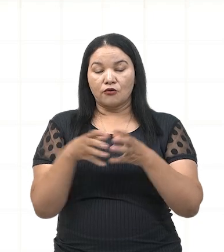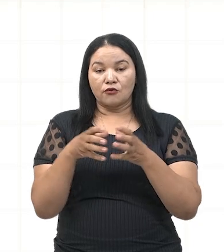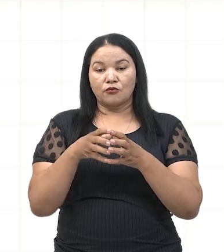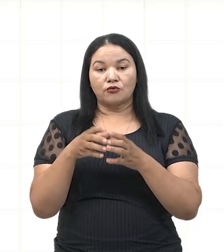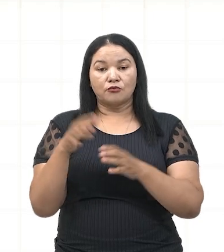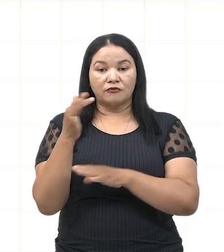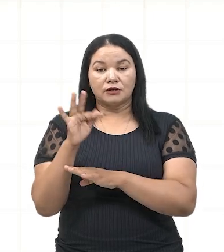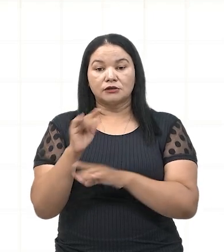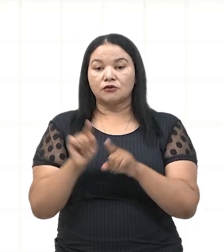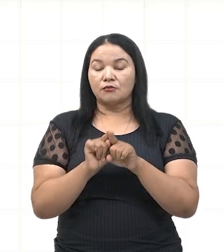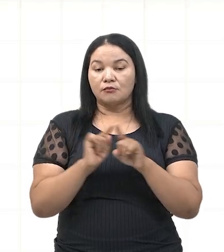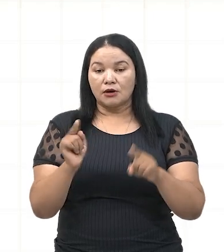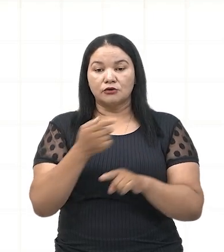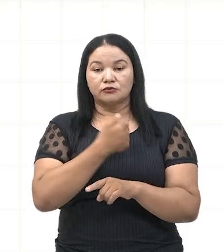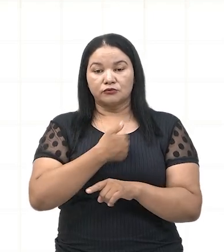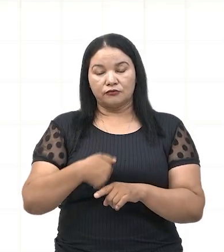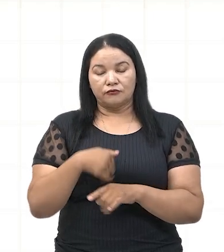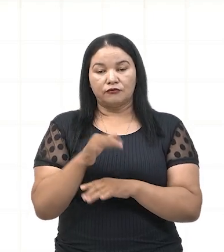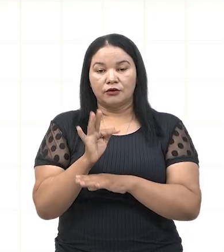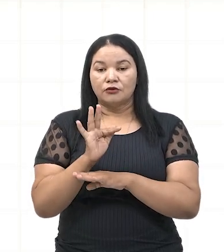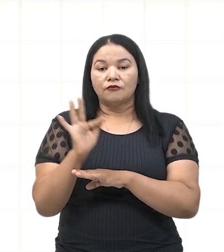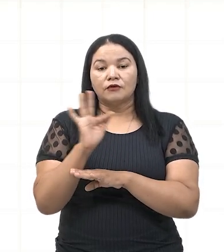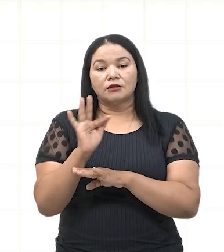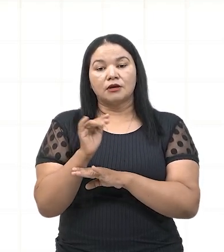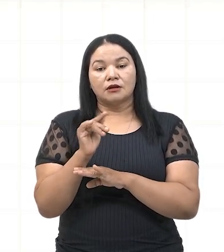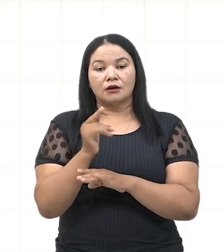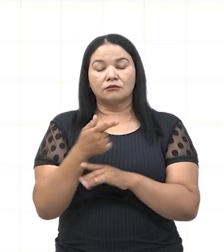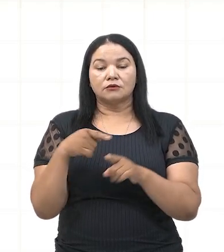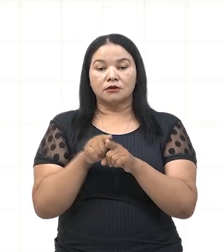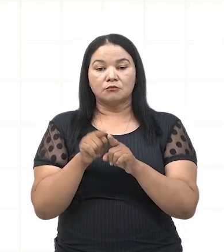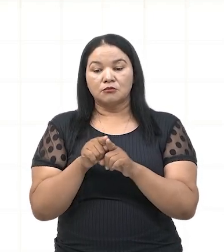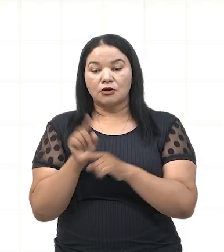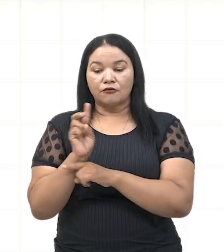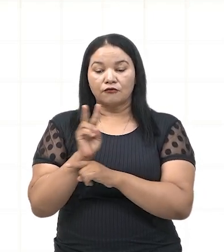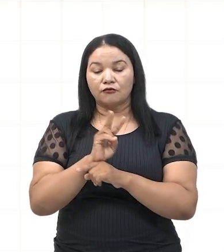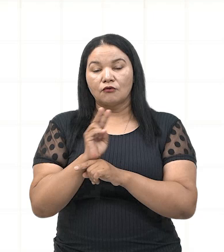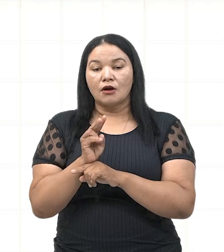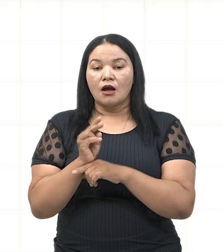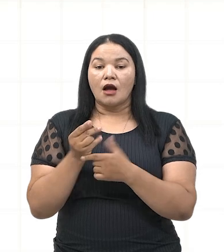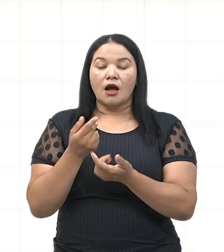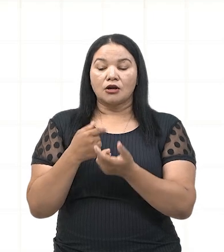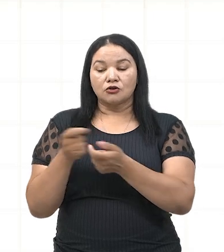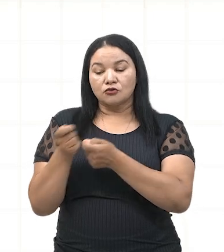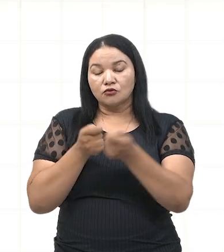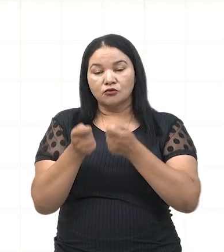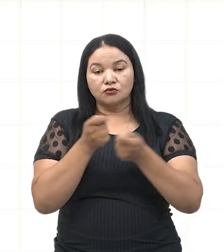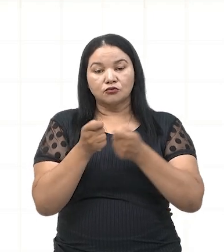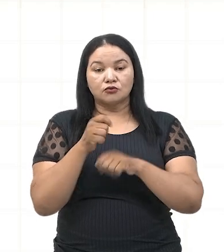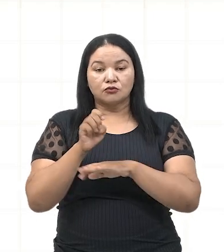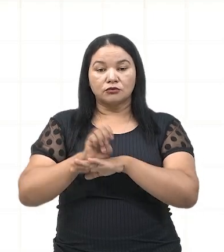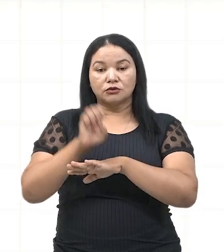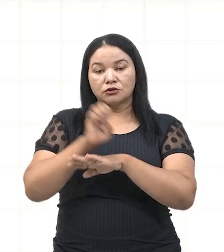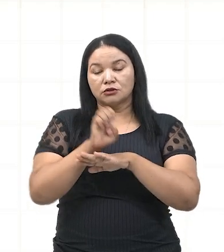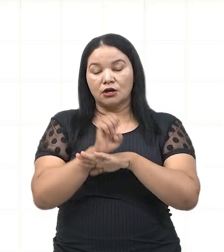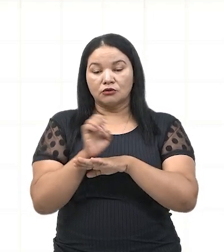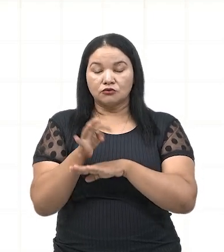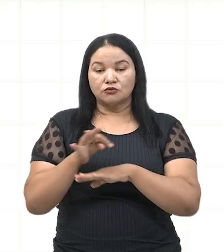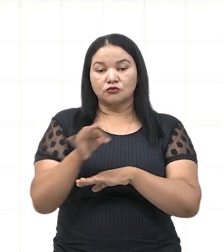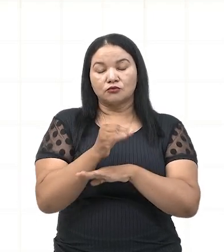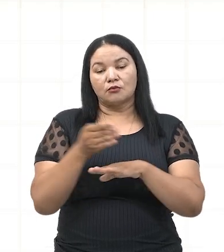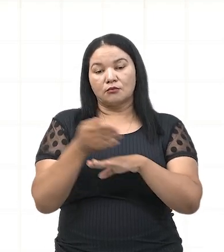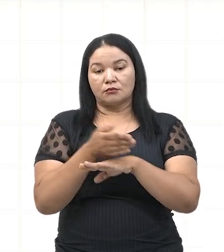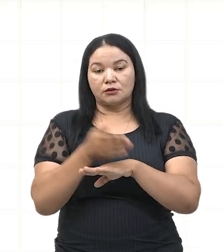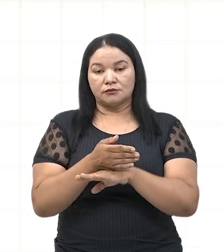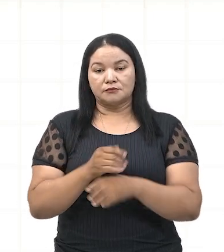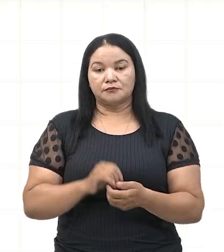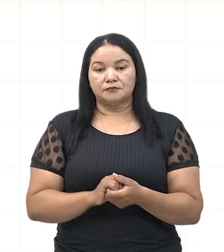governo federal ainda vai estar ali sob o controle geral desses estados. Ok? Então,